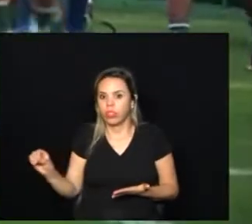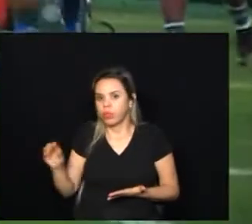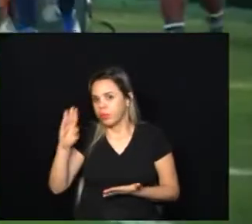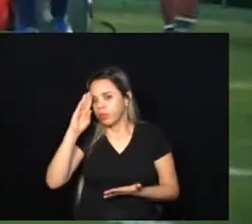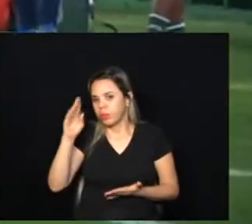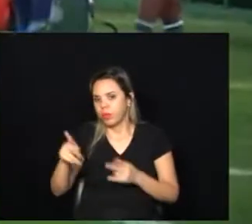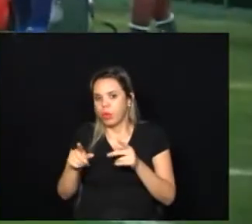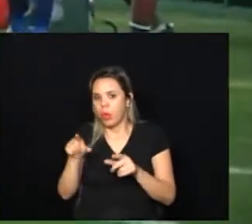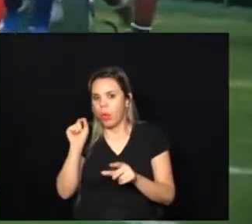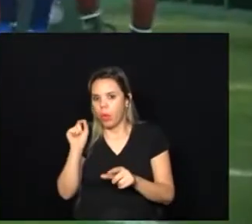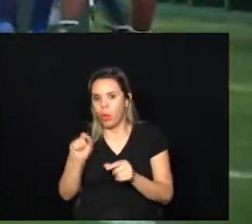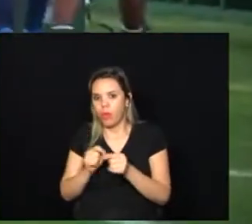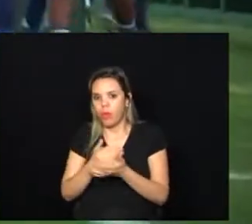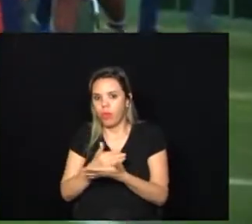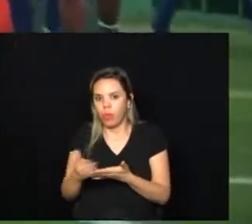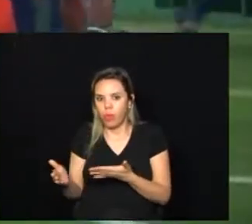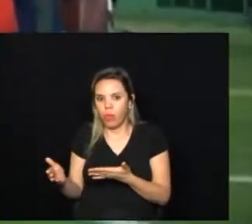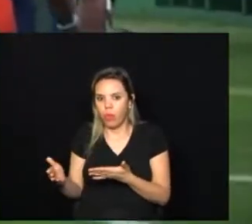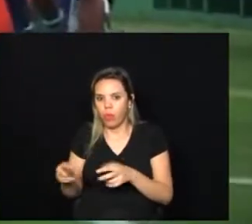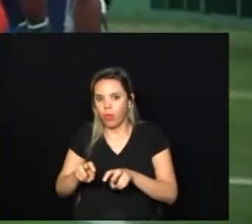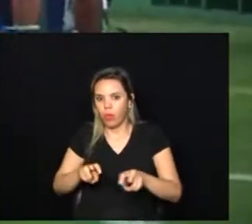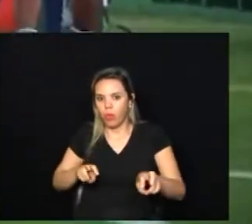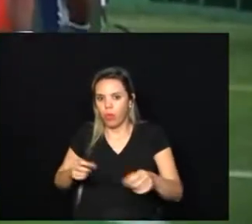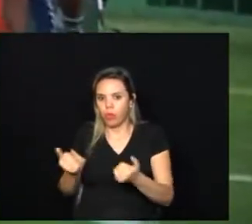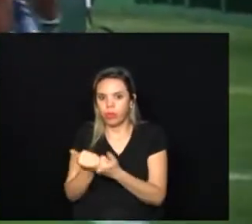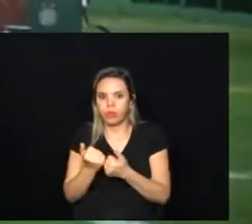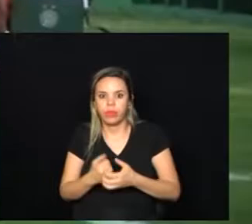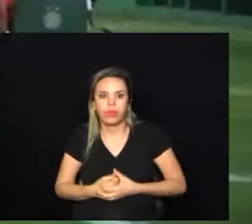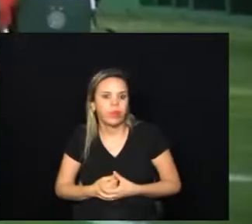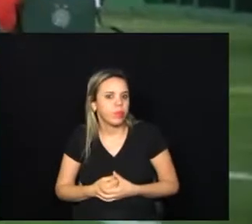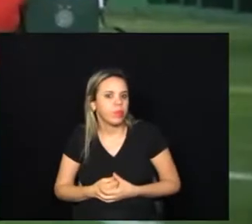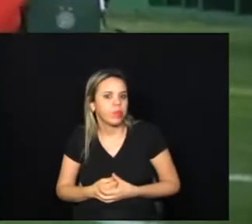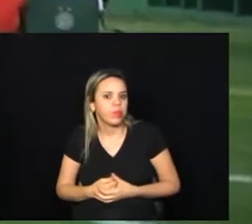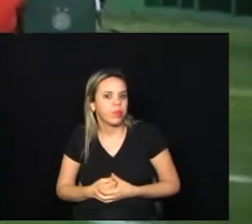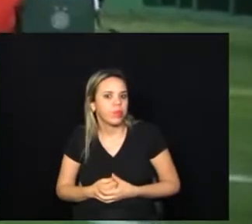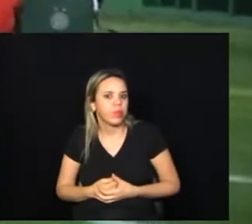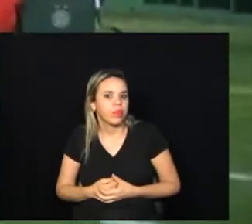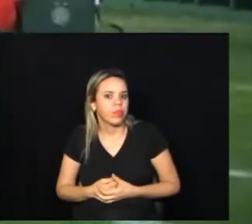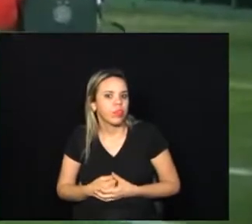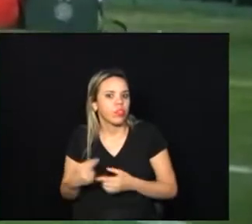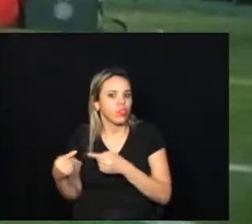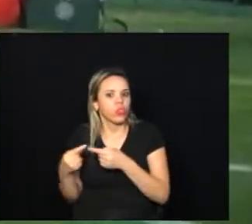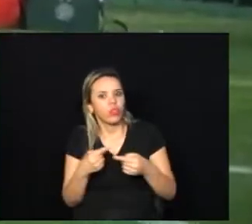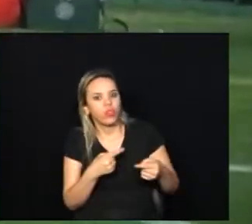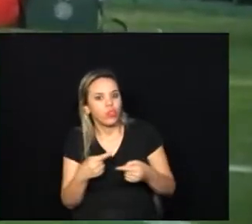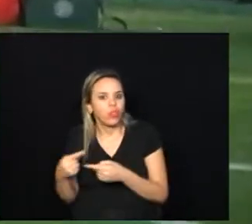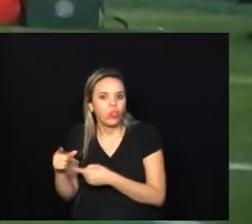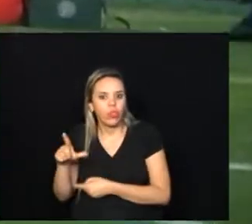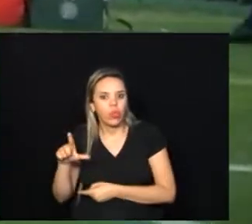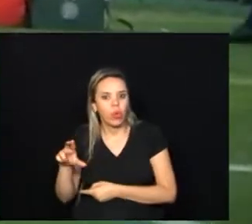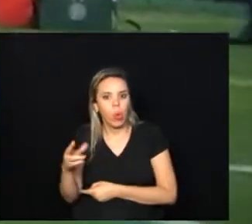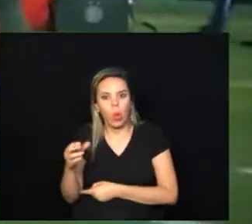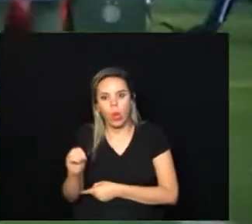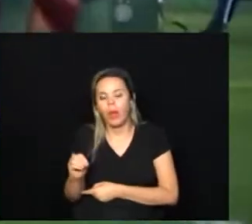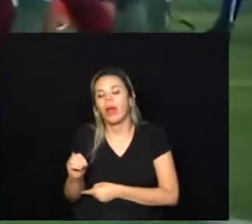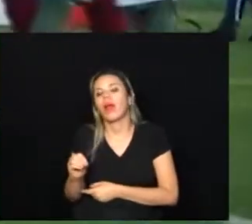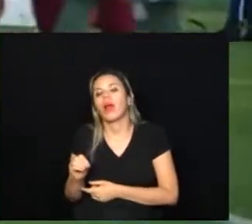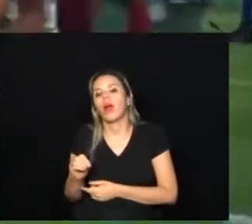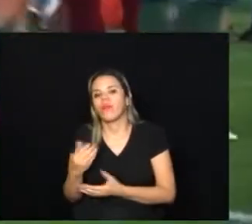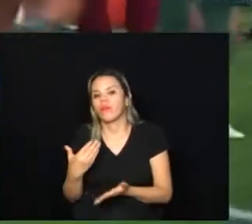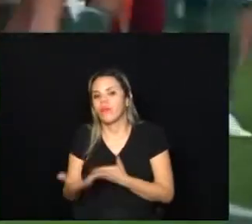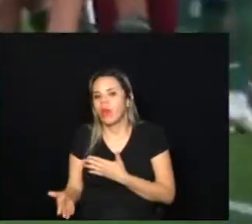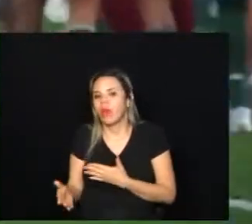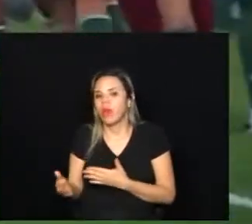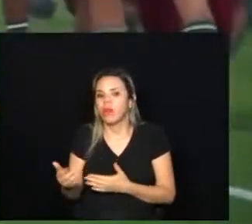principal opção para começar no banco de reservas. E no ataque, será que Lucão do Break vai perder